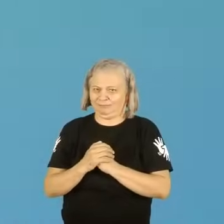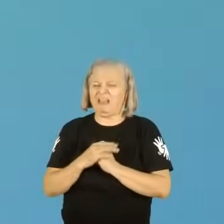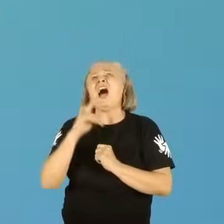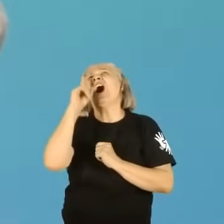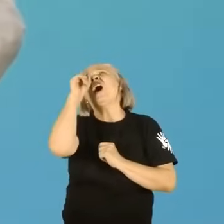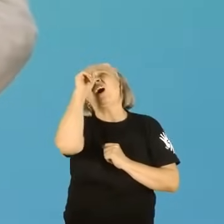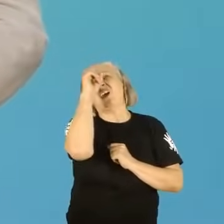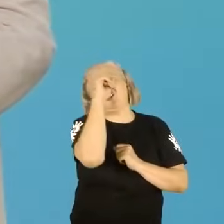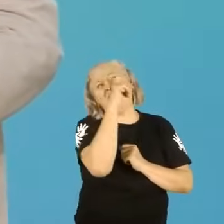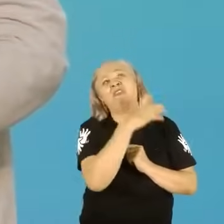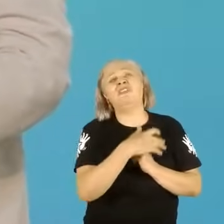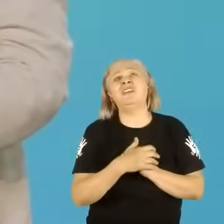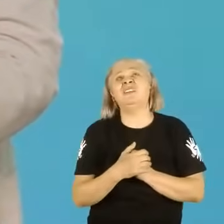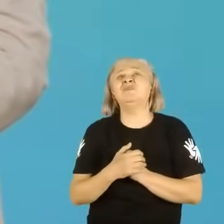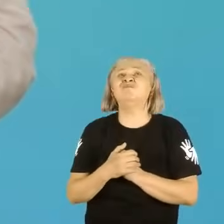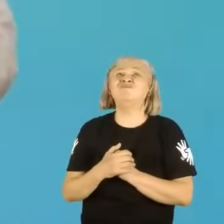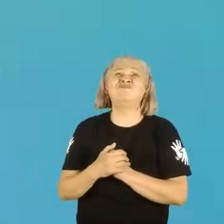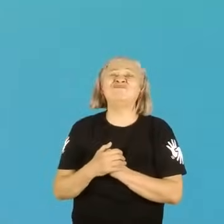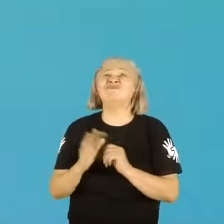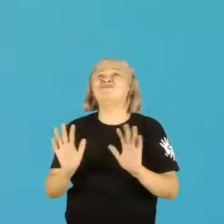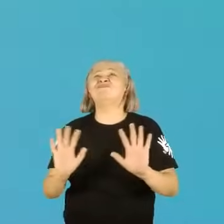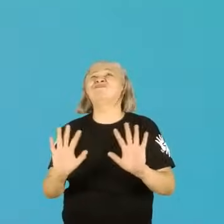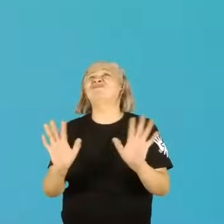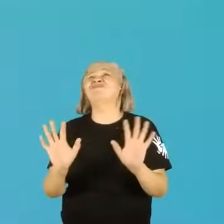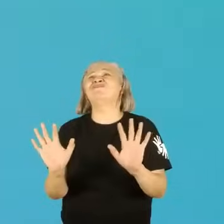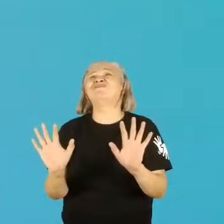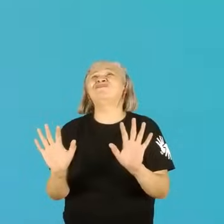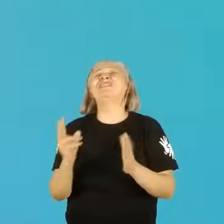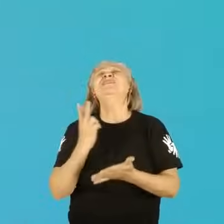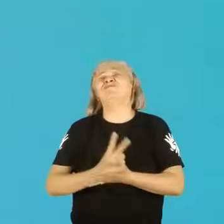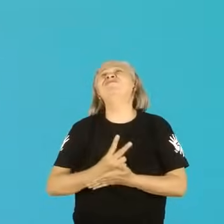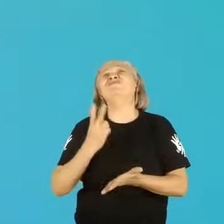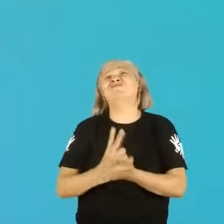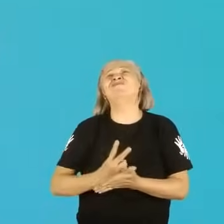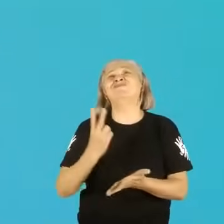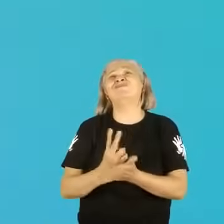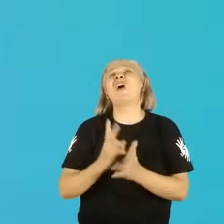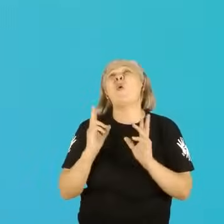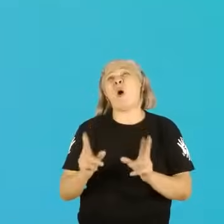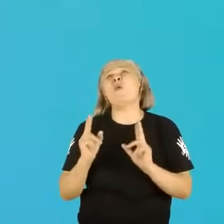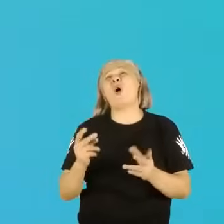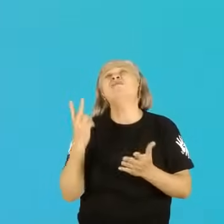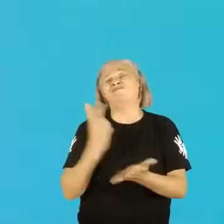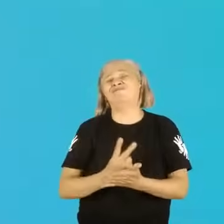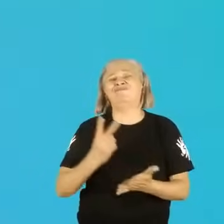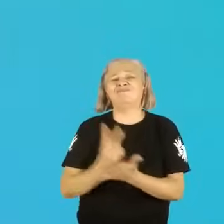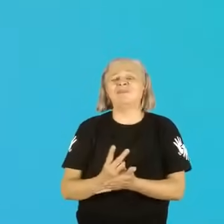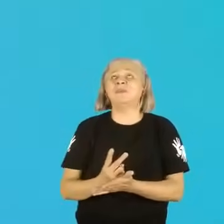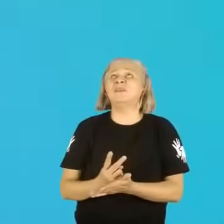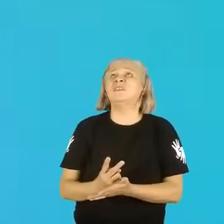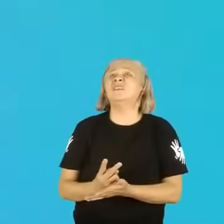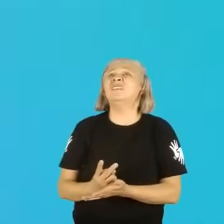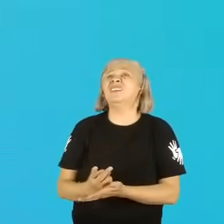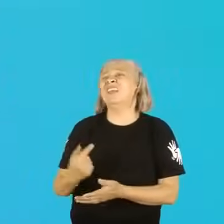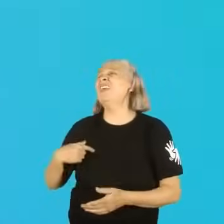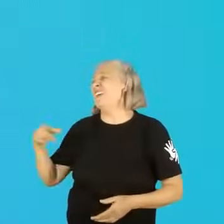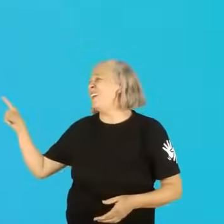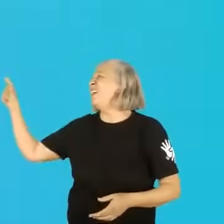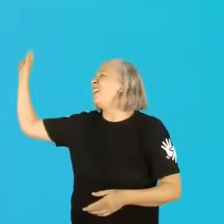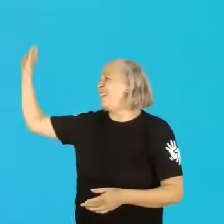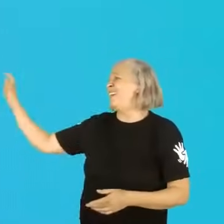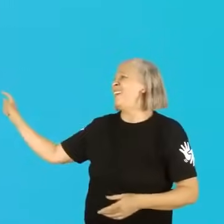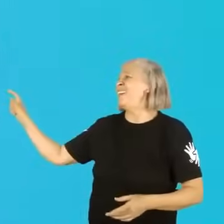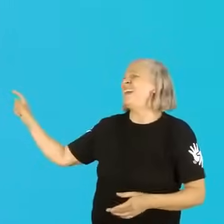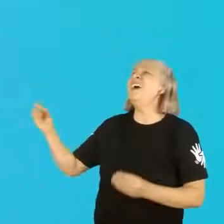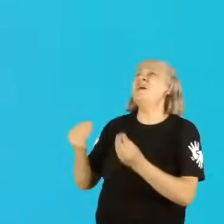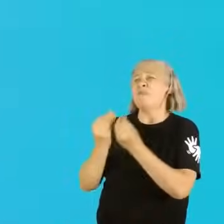difícil demais. É melhor continuar como eu estou. Olha, eu ouvi falar de que é um Deus que cura, que liberta, que transforma,